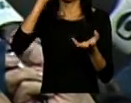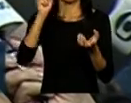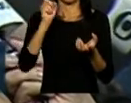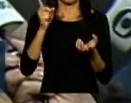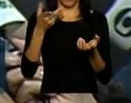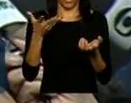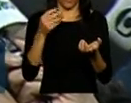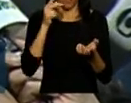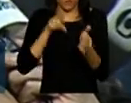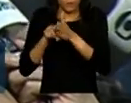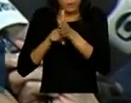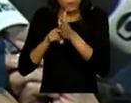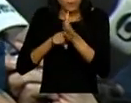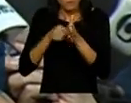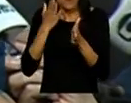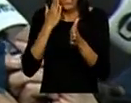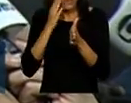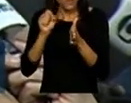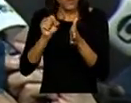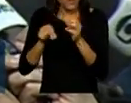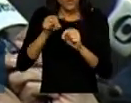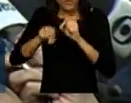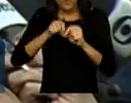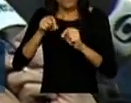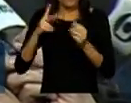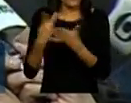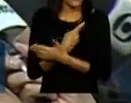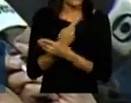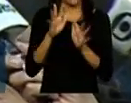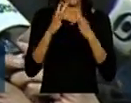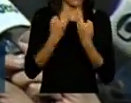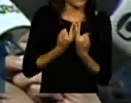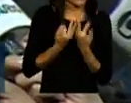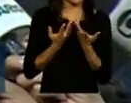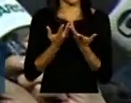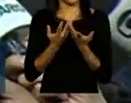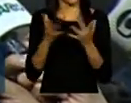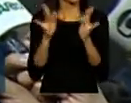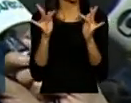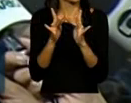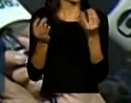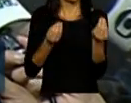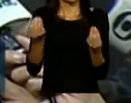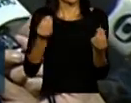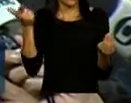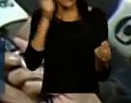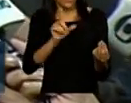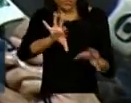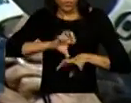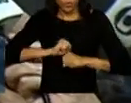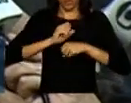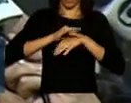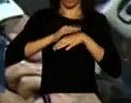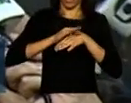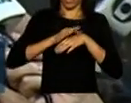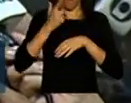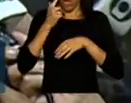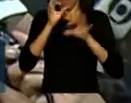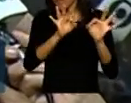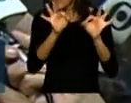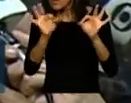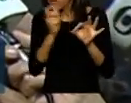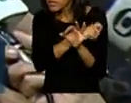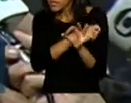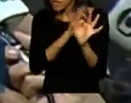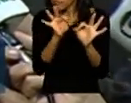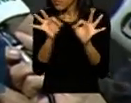tanto de investigação sobre os familiares investigação dos contactantes a secagem Se as pessoas estão vacinadas